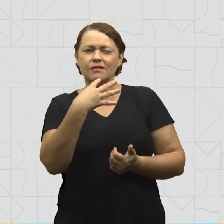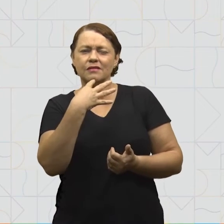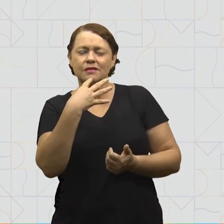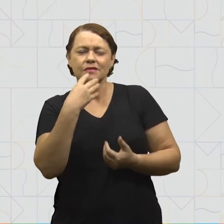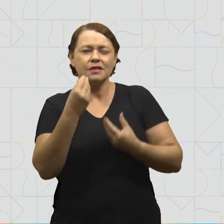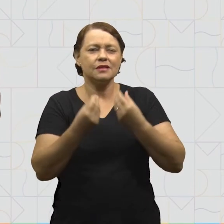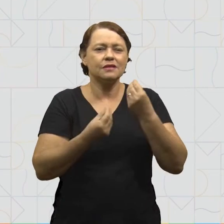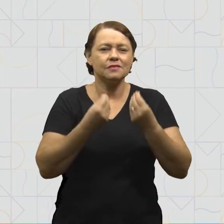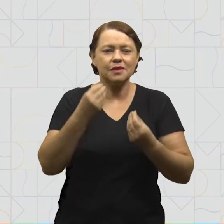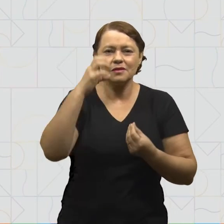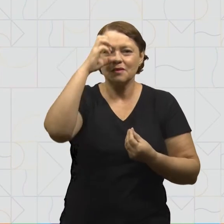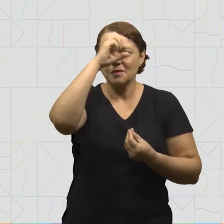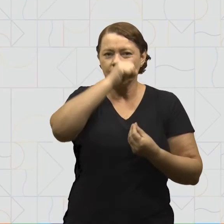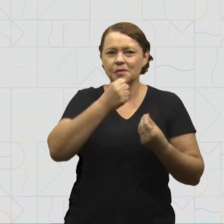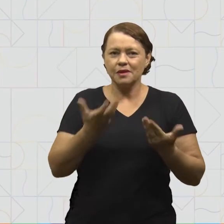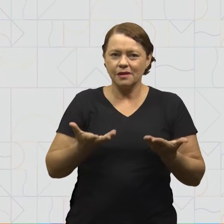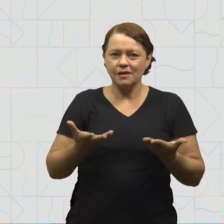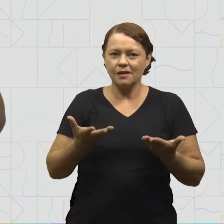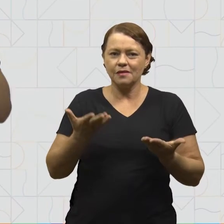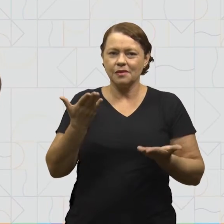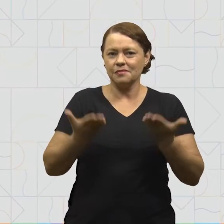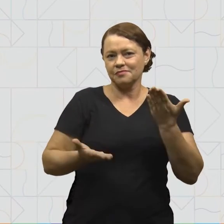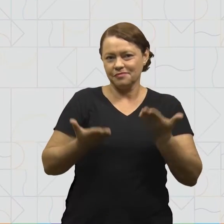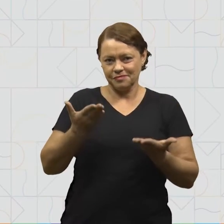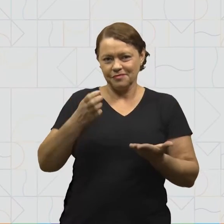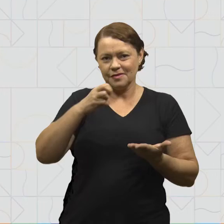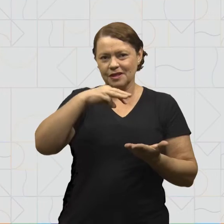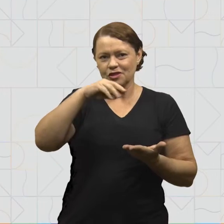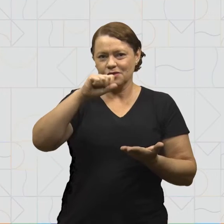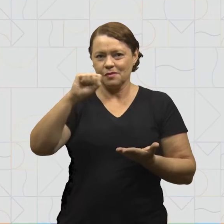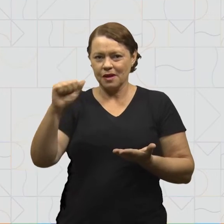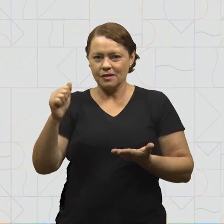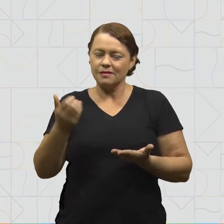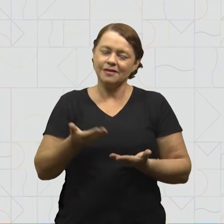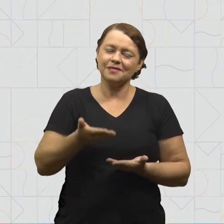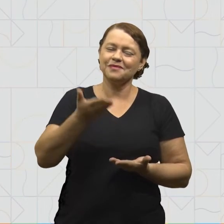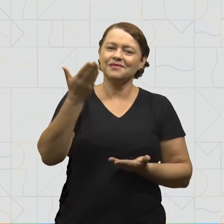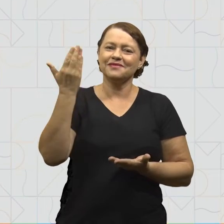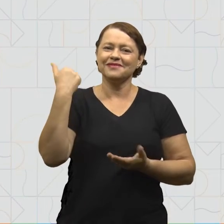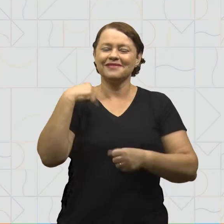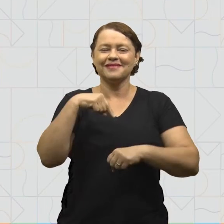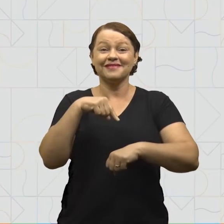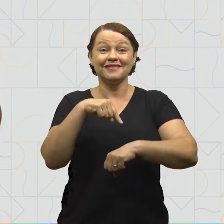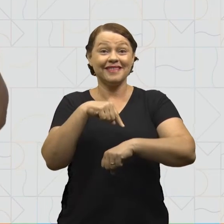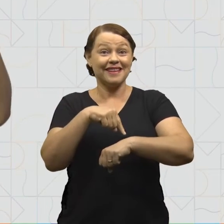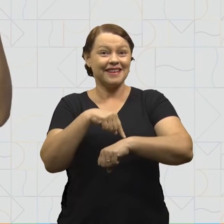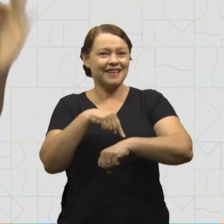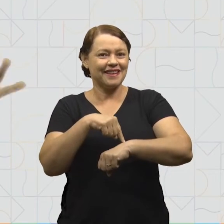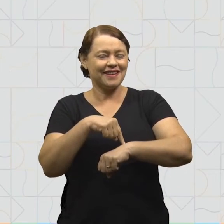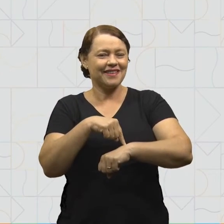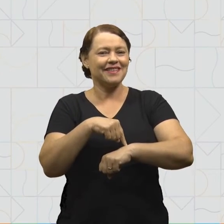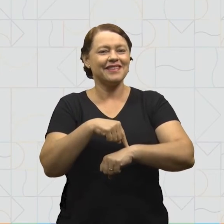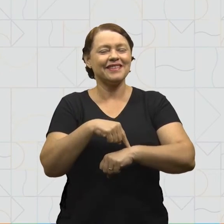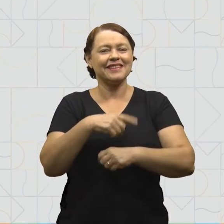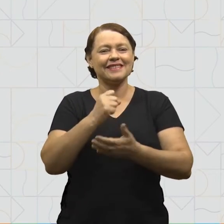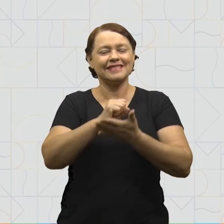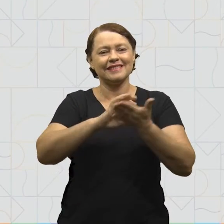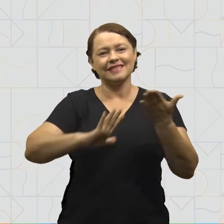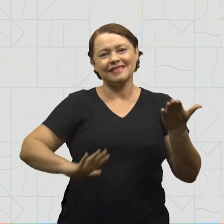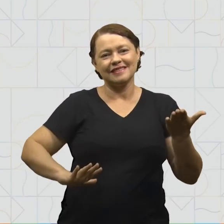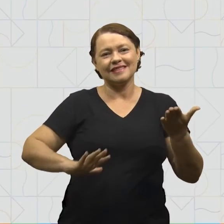nossos conhecimentos adquiridos sobre medidas de massa. Então, vem comigo para a